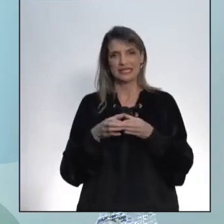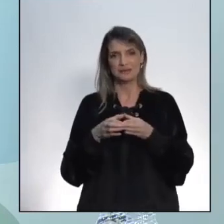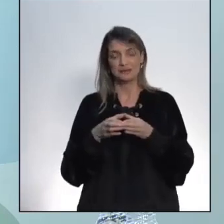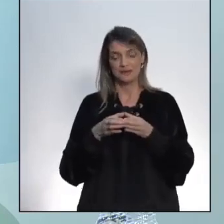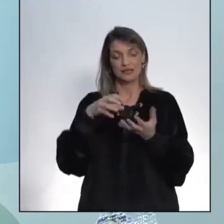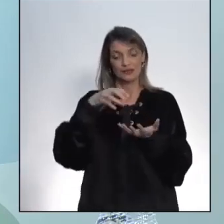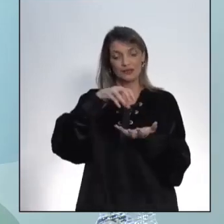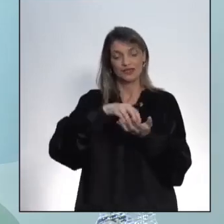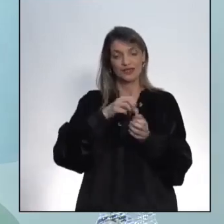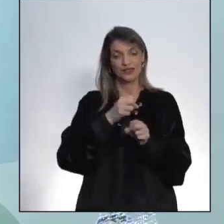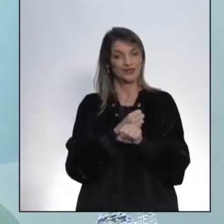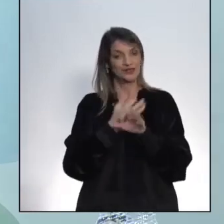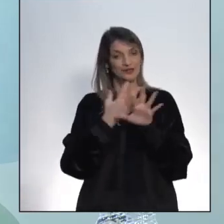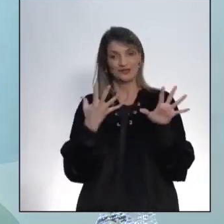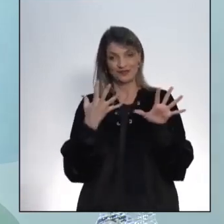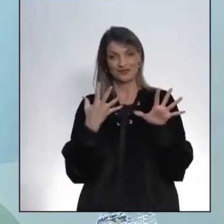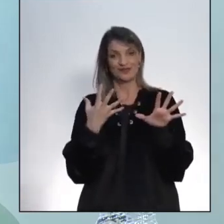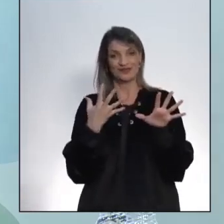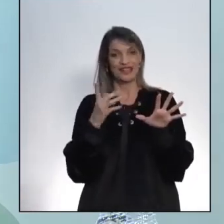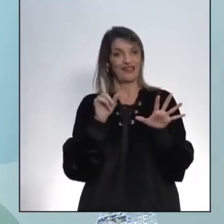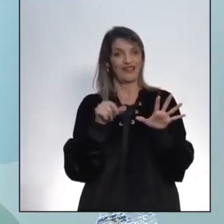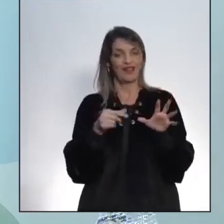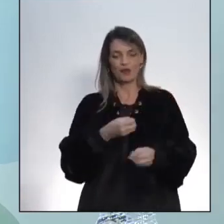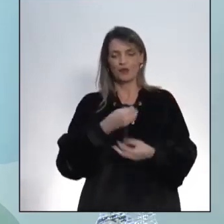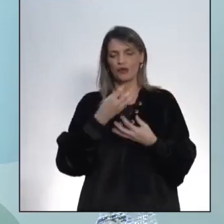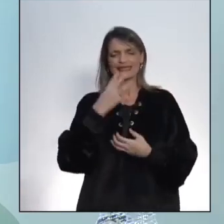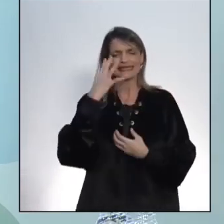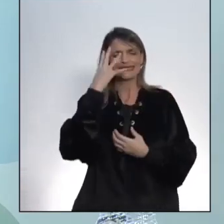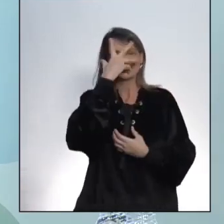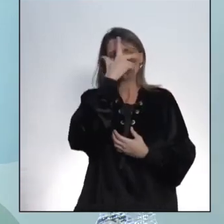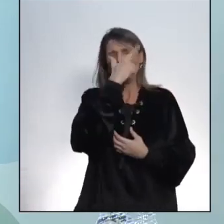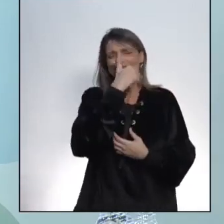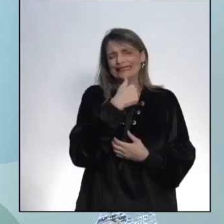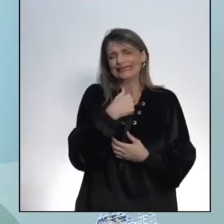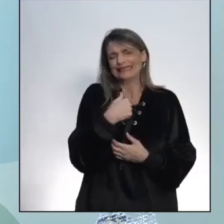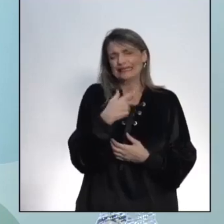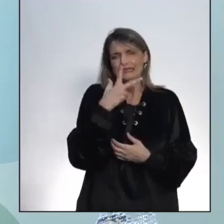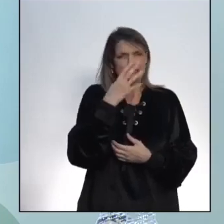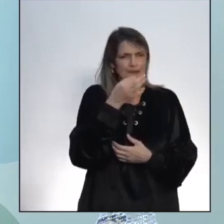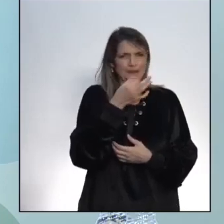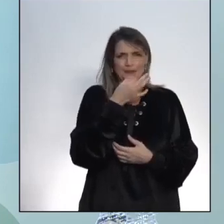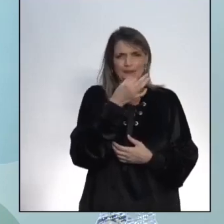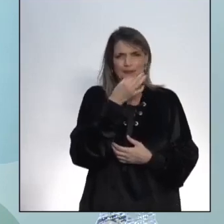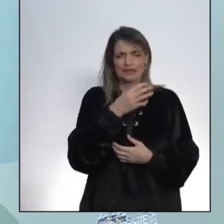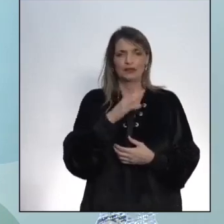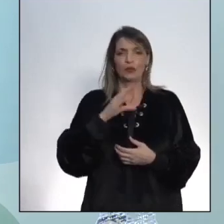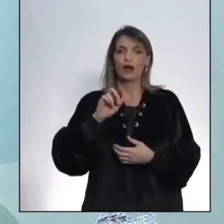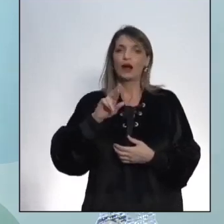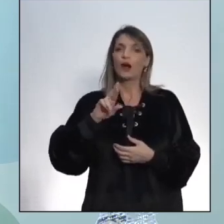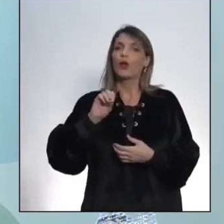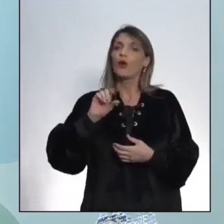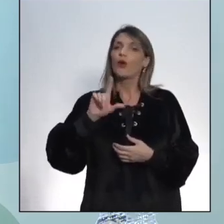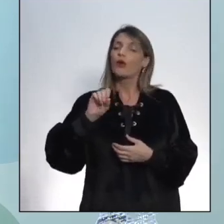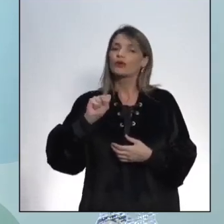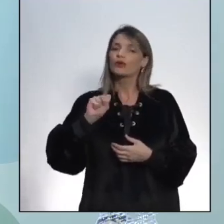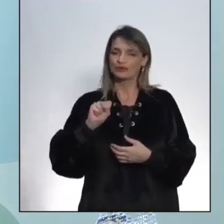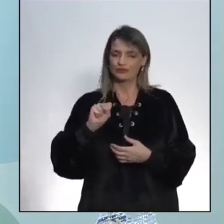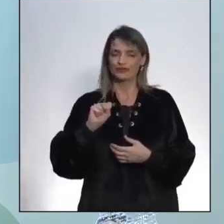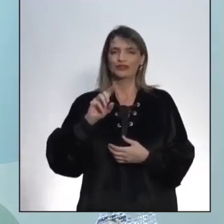de Mídias, é de uma das poesias mais bonitas que eu acho da língua portuguesa, que é do Carlos Drummond de Andrade, que diz